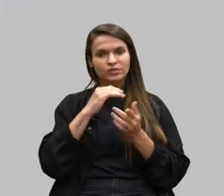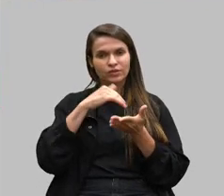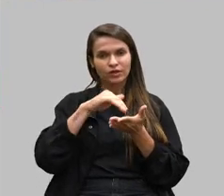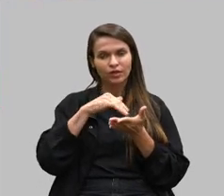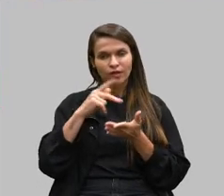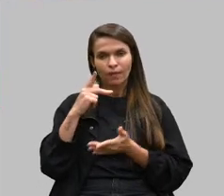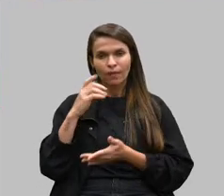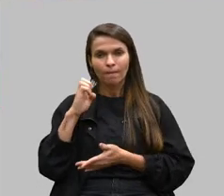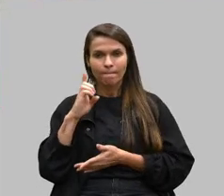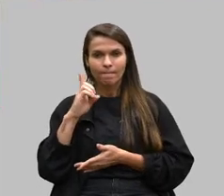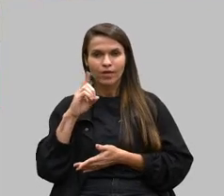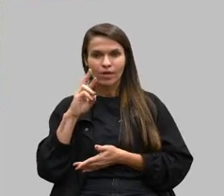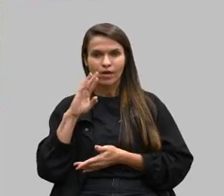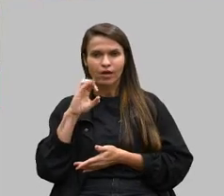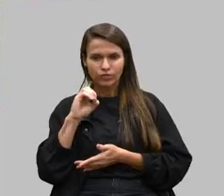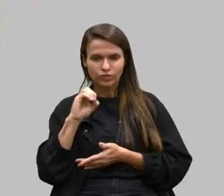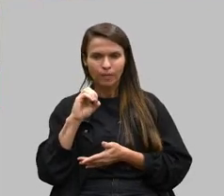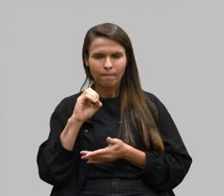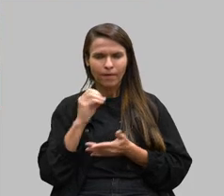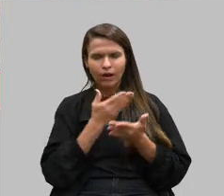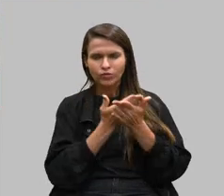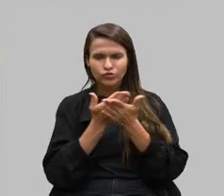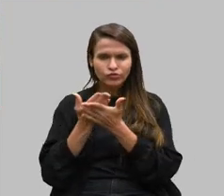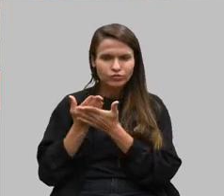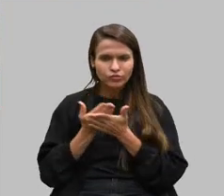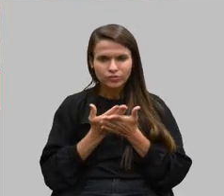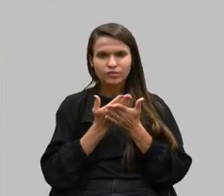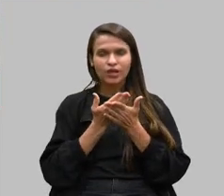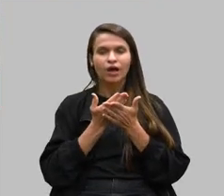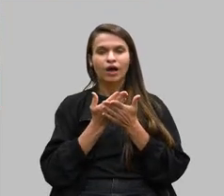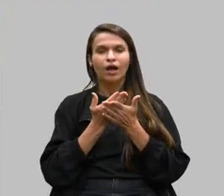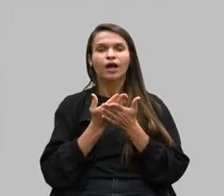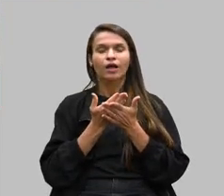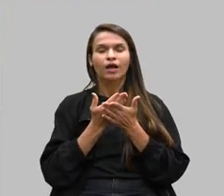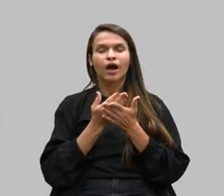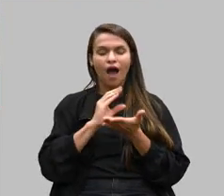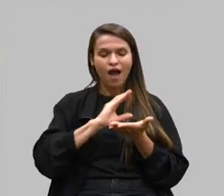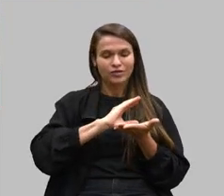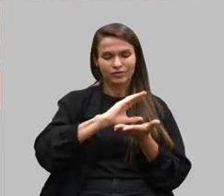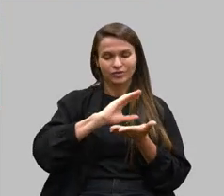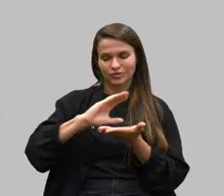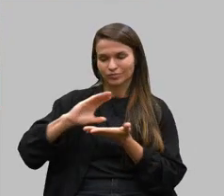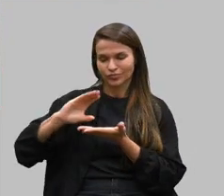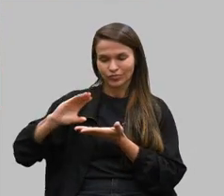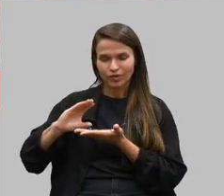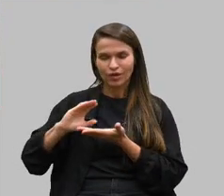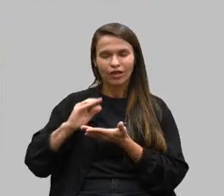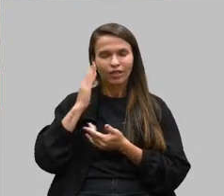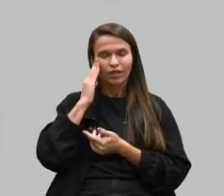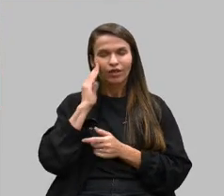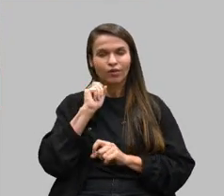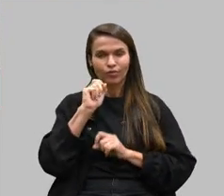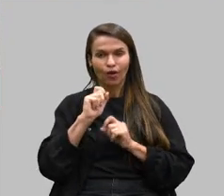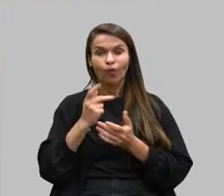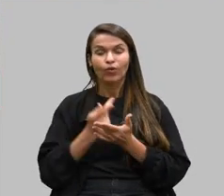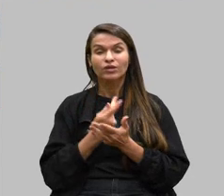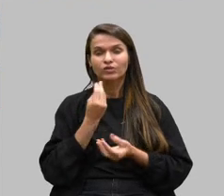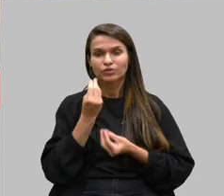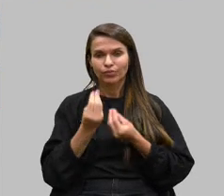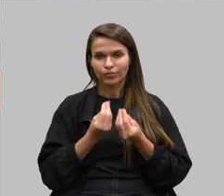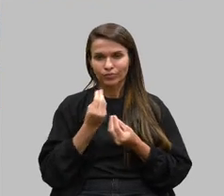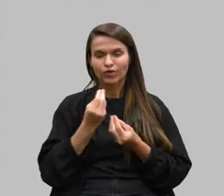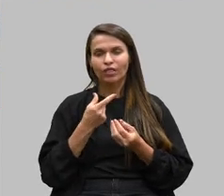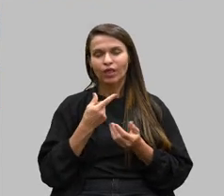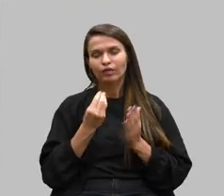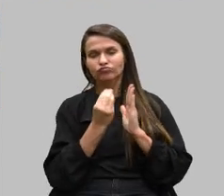dispositivo porque nós entendemos que a distribuição desse recursos acontece da seguinte forma isso está na